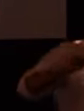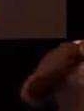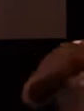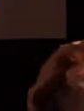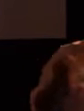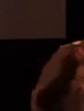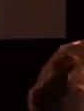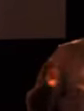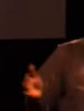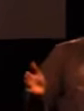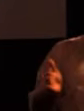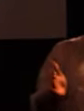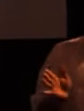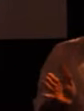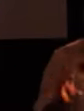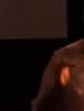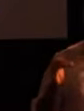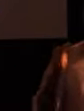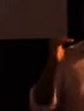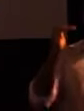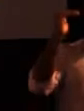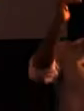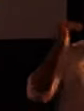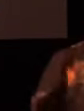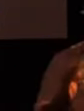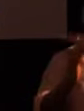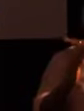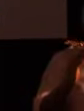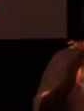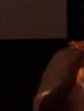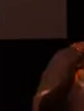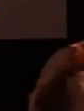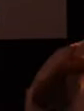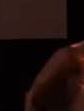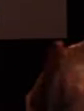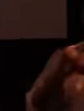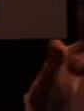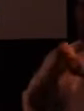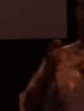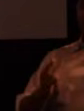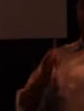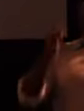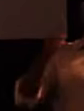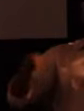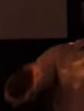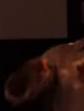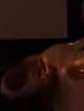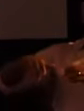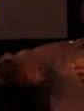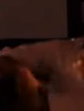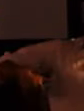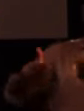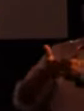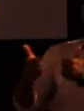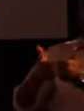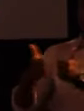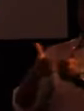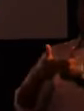pelo limite de gabarito, no caso da orla marítima, que ele vai chegar até um determinado ponto e não vai poder chegar mais.